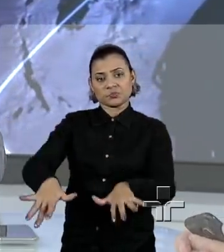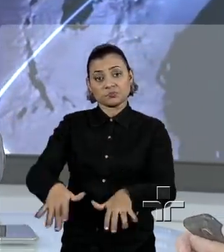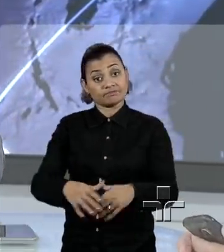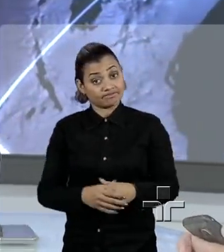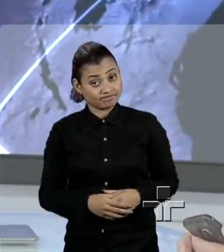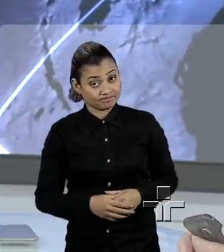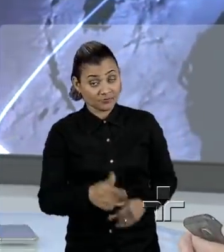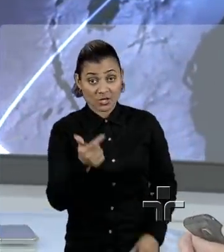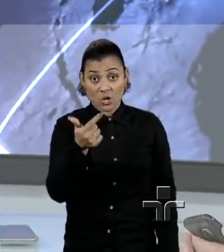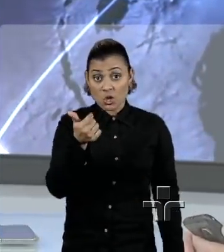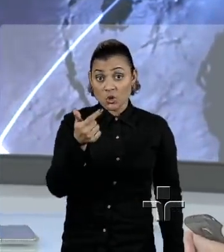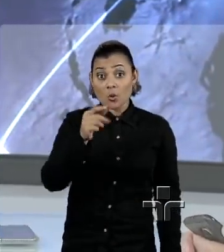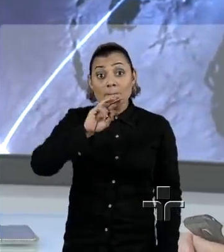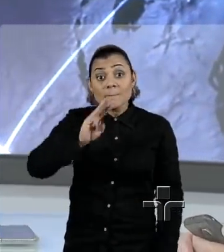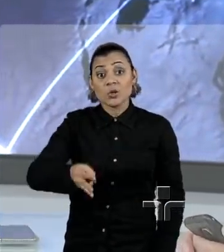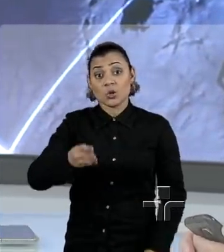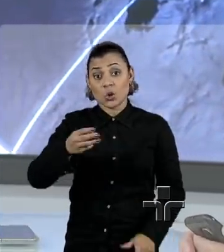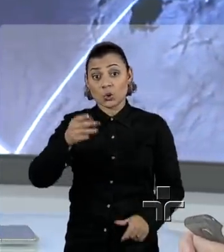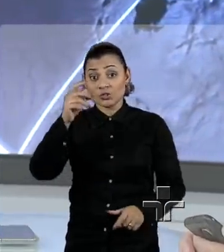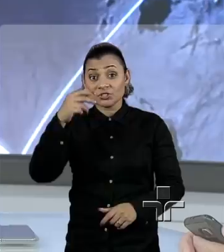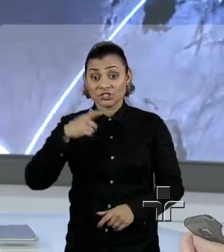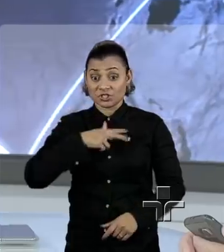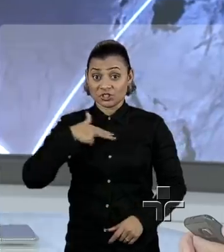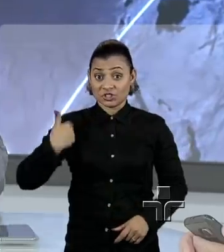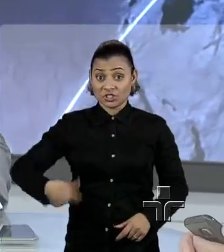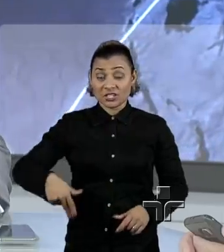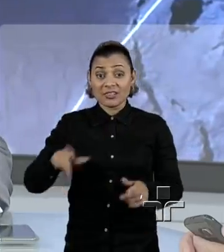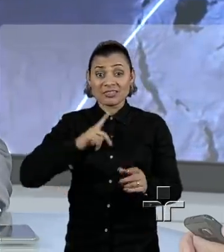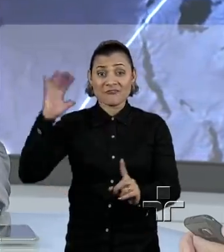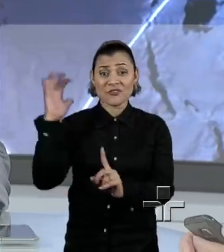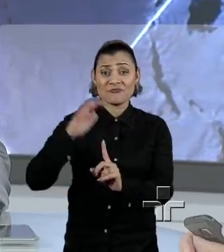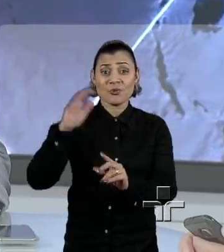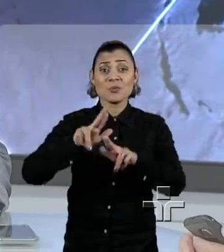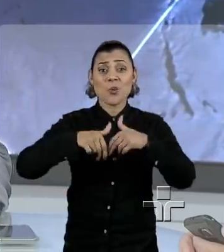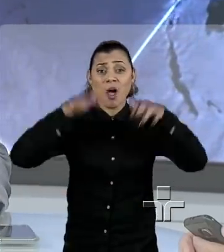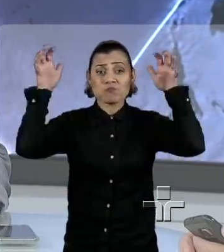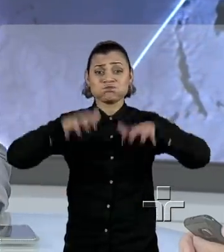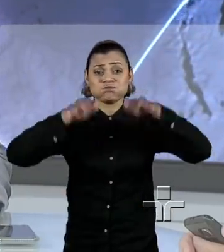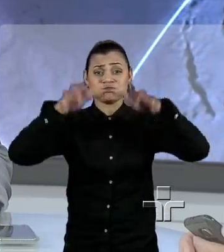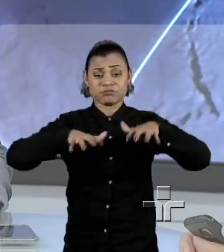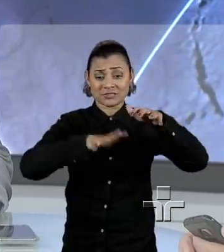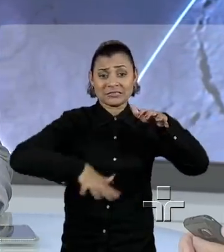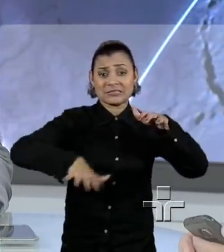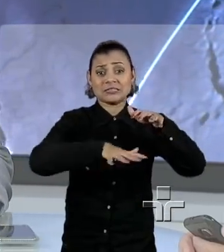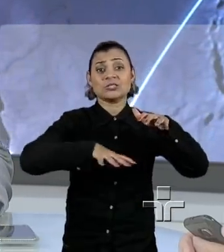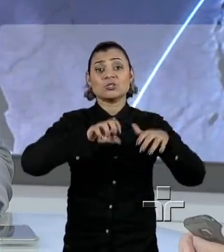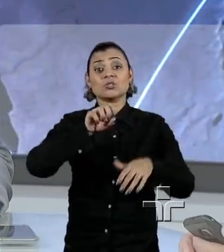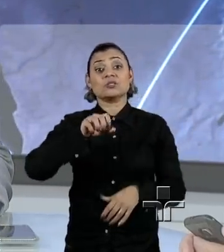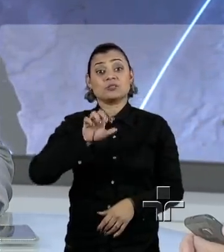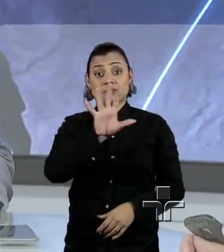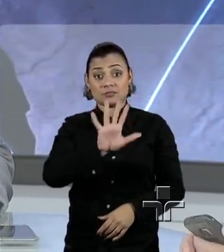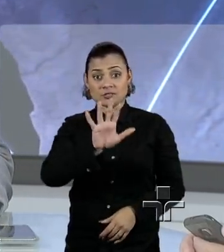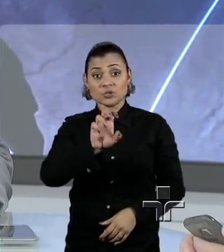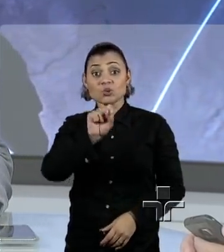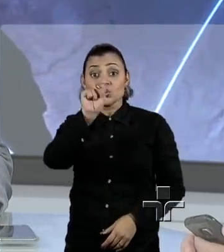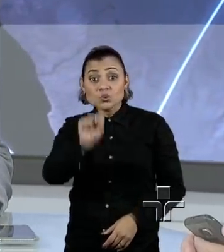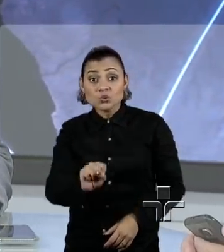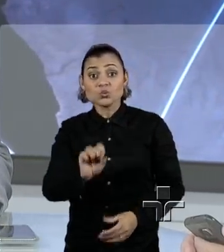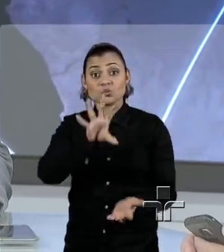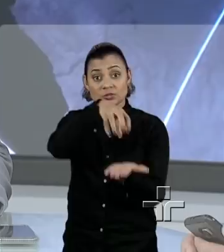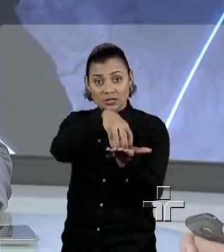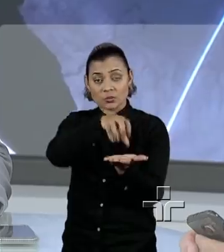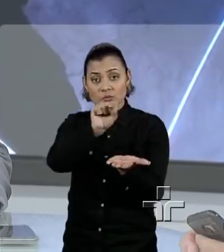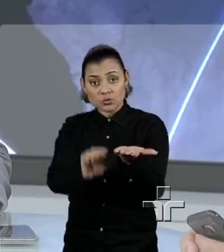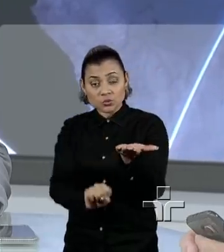de 2 milhões de chineses foram afetados pelas fortes chuvas que atingem as regiões centro e sul do país há 5 dias. Pelo